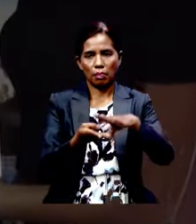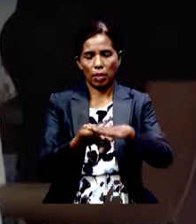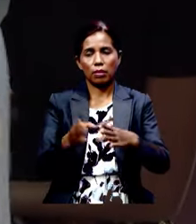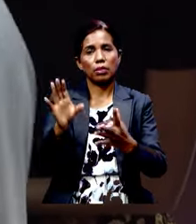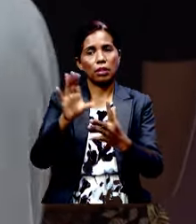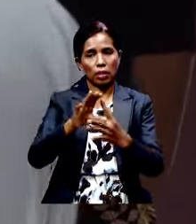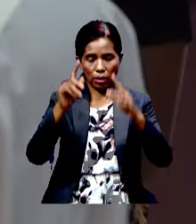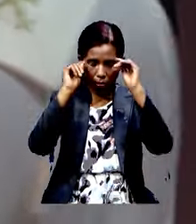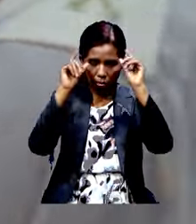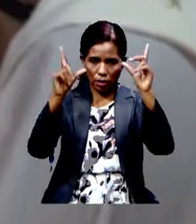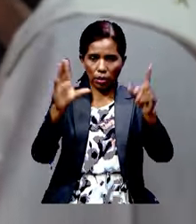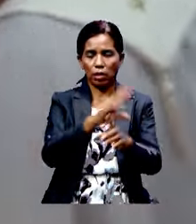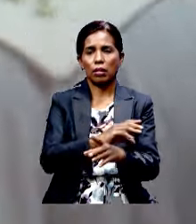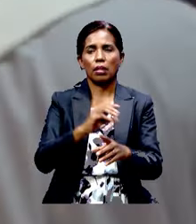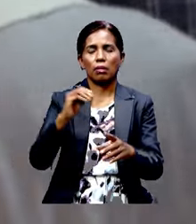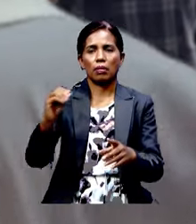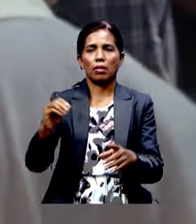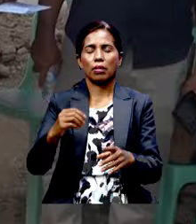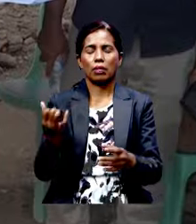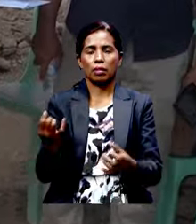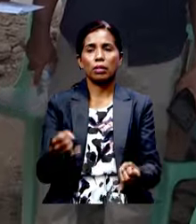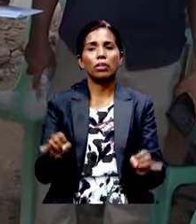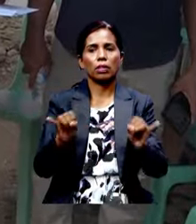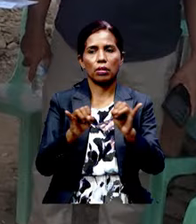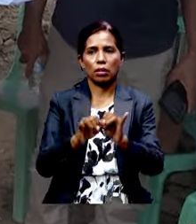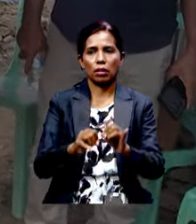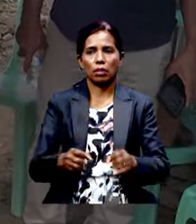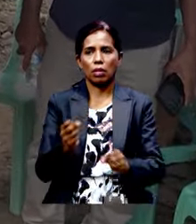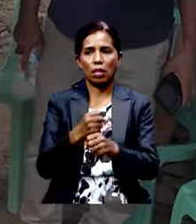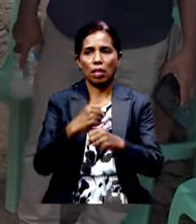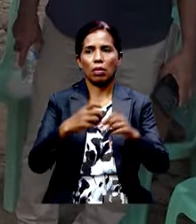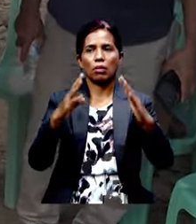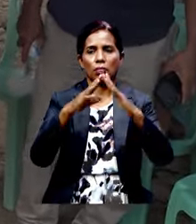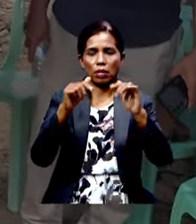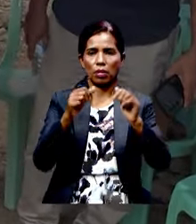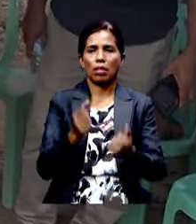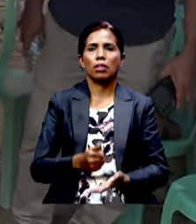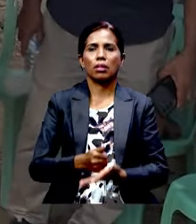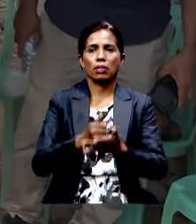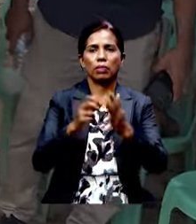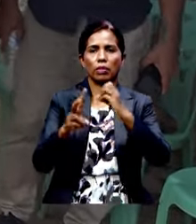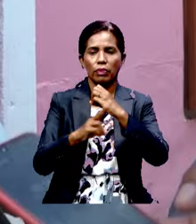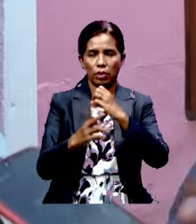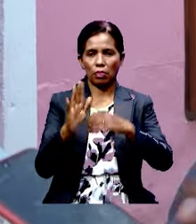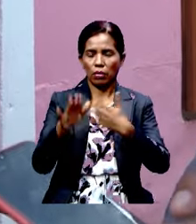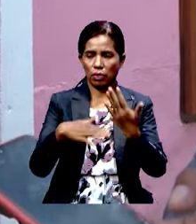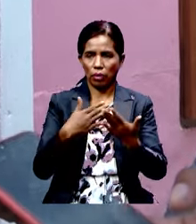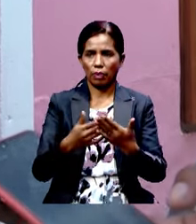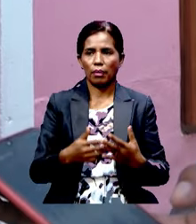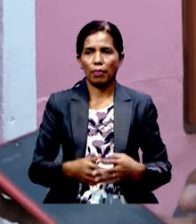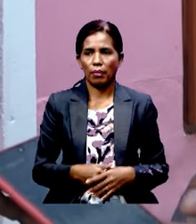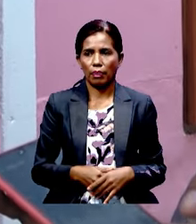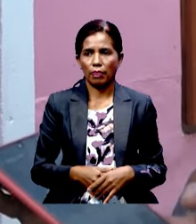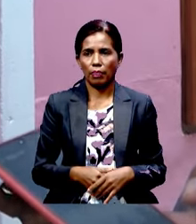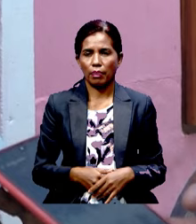Timor-Leste, no instituição financeira Sirani Apoio, onde construi uma ne, a tubele tulum vítima Sira.